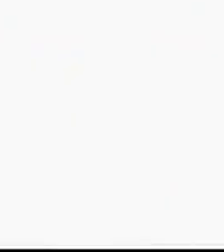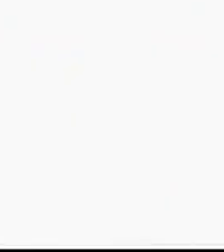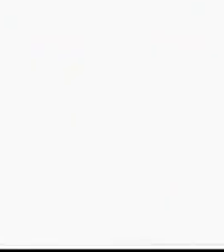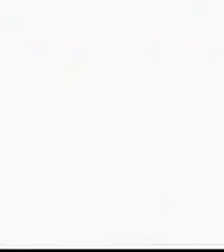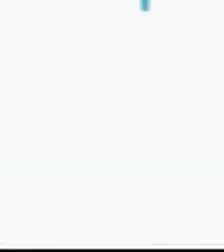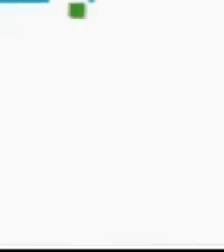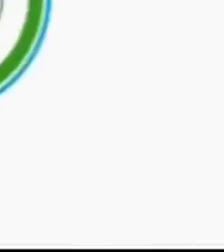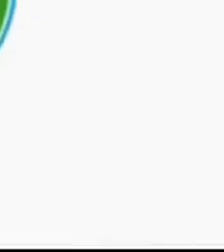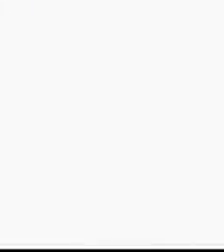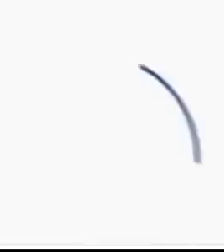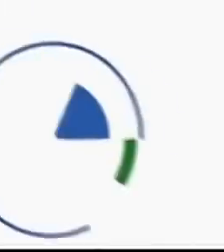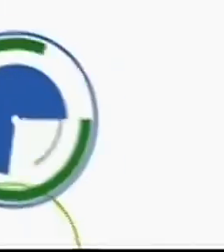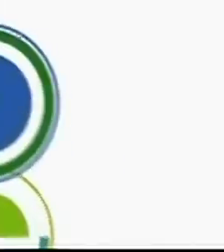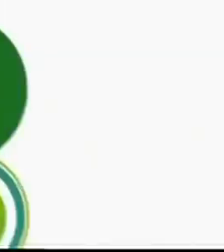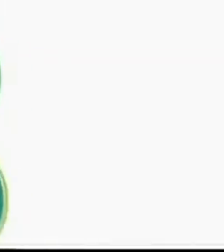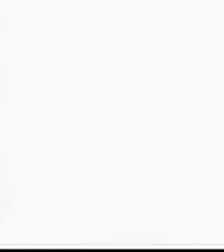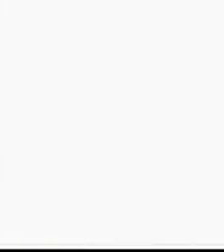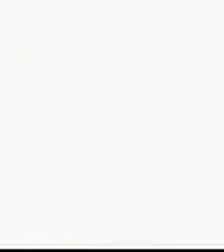Tchau,